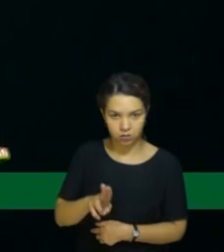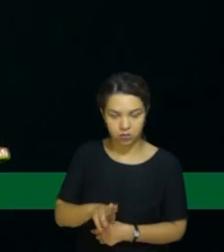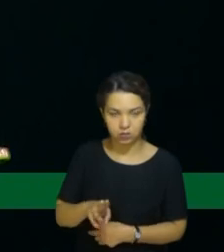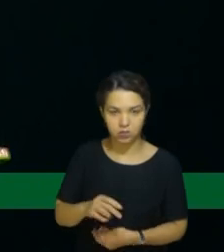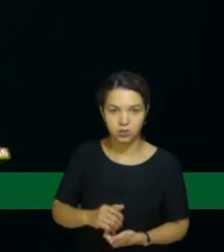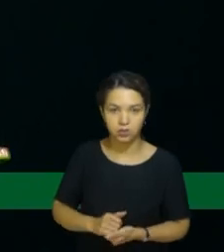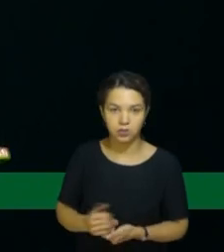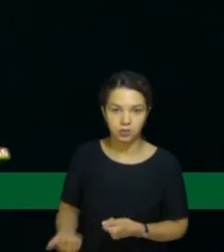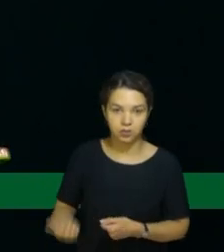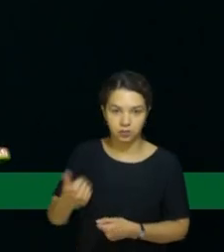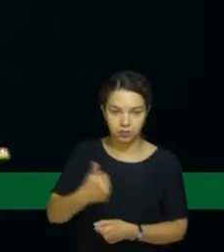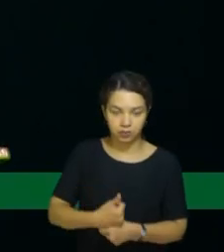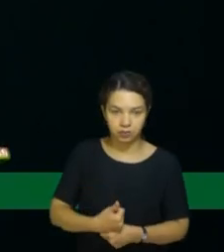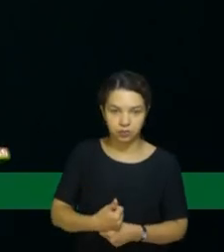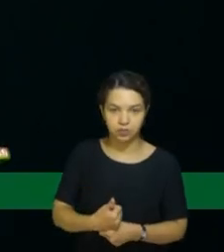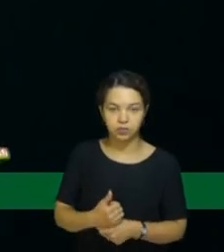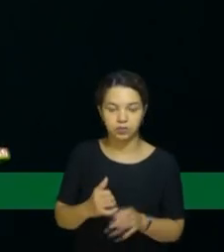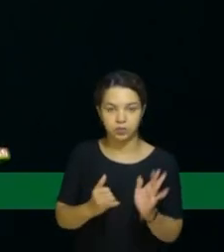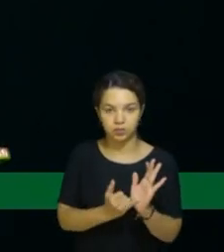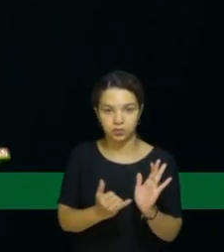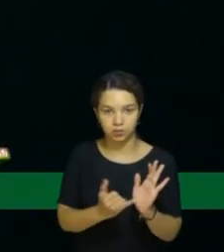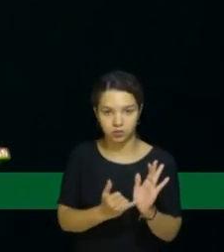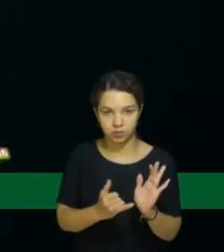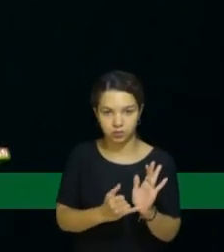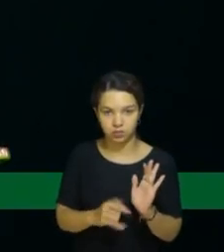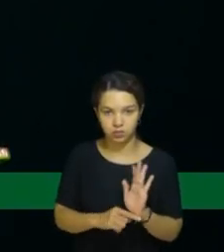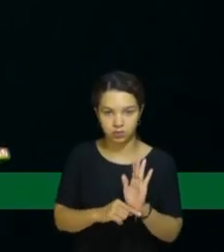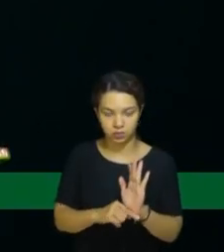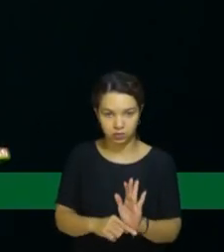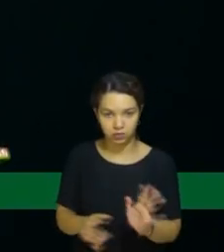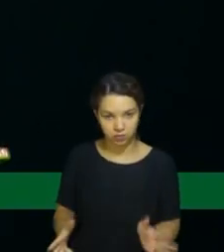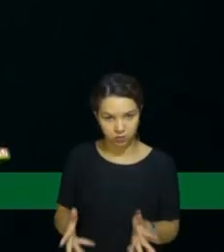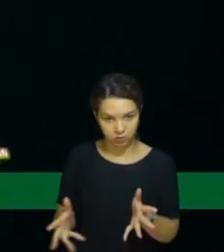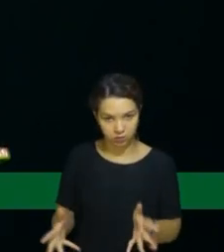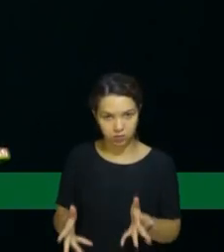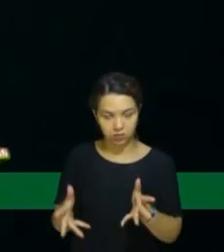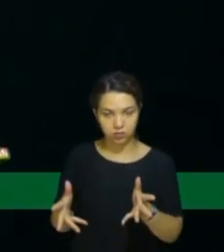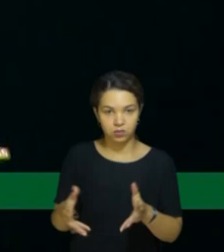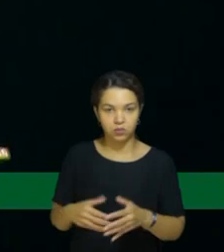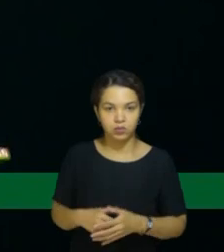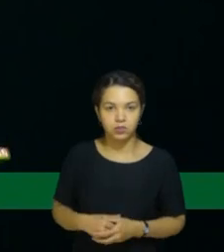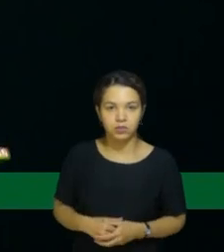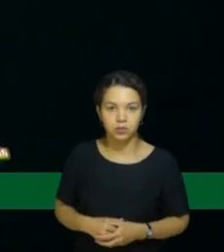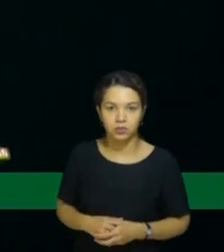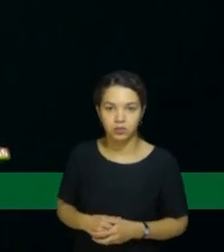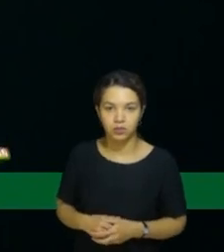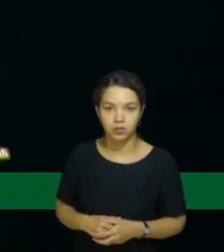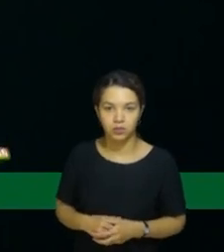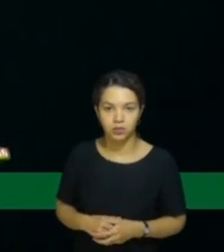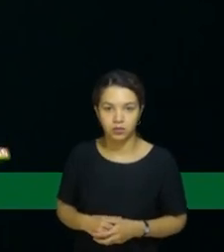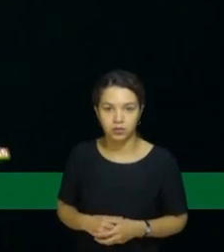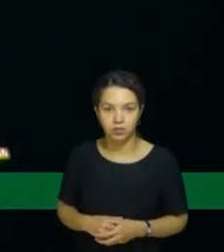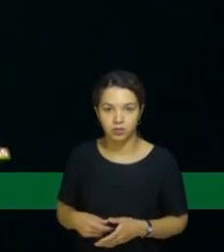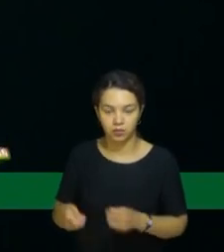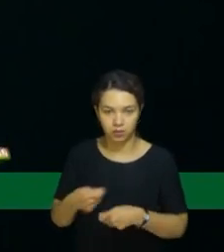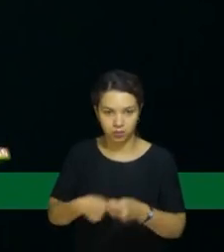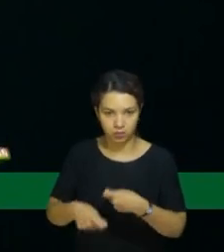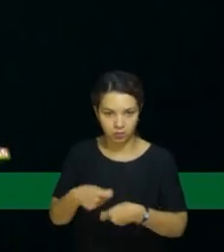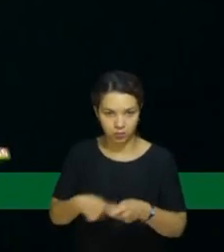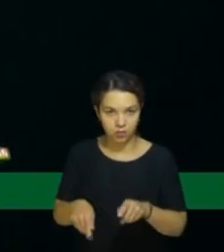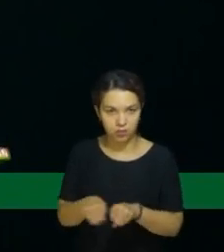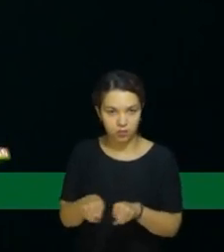substituição tributária tem induzido a progressiva concentração e oligopólio dos negócios bem assim a